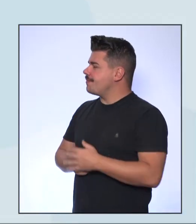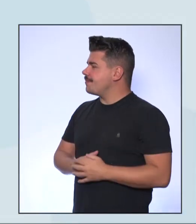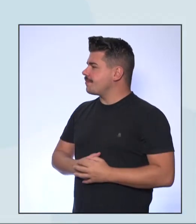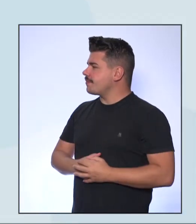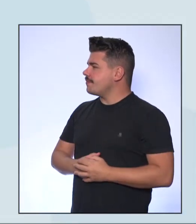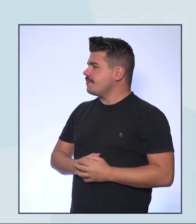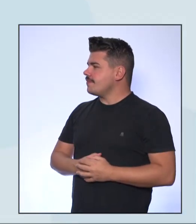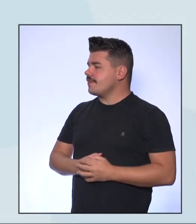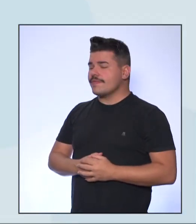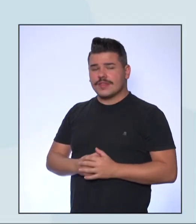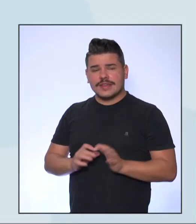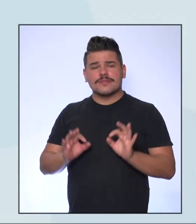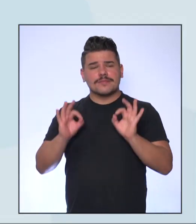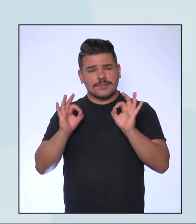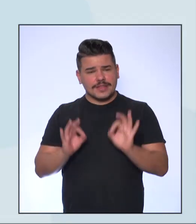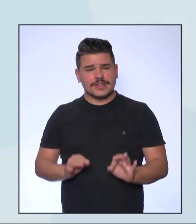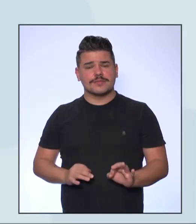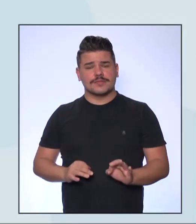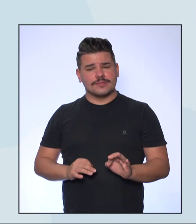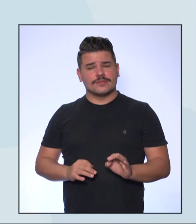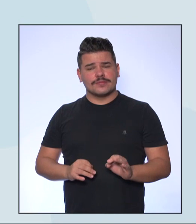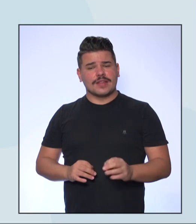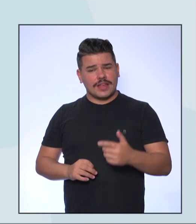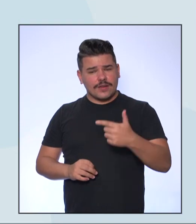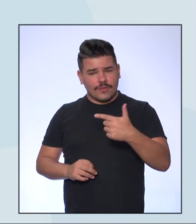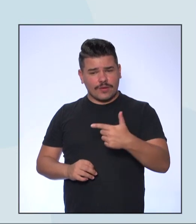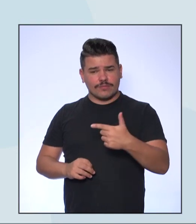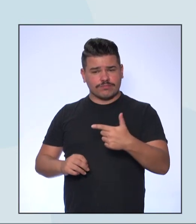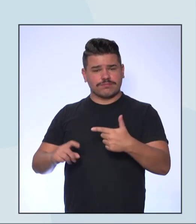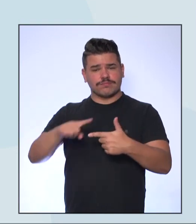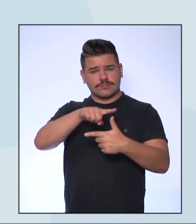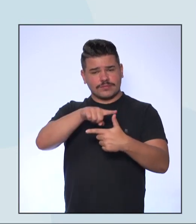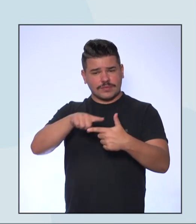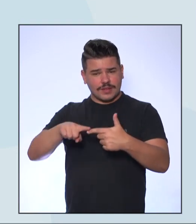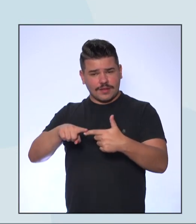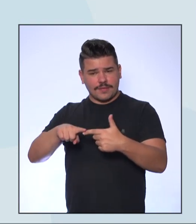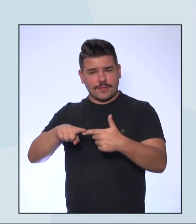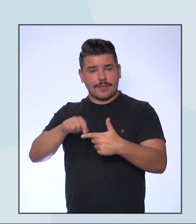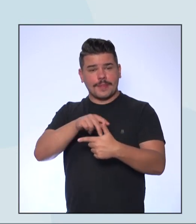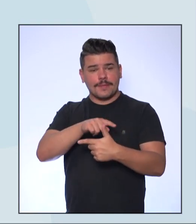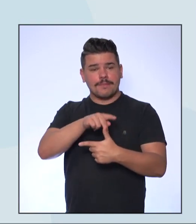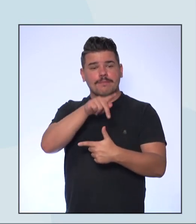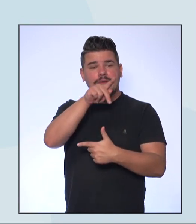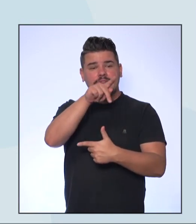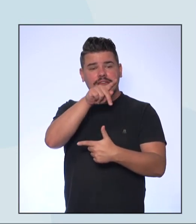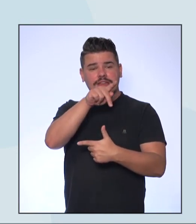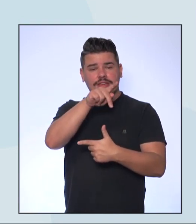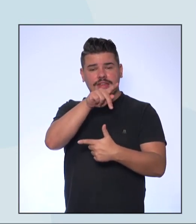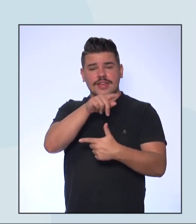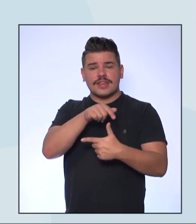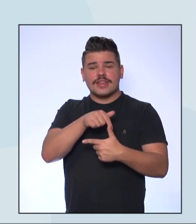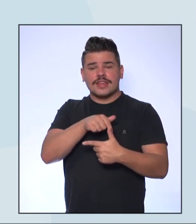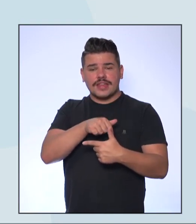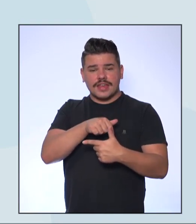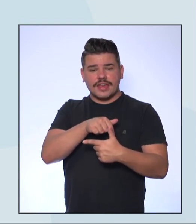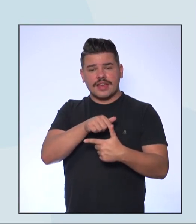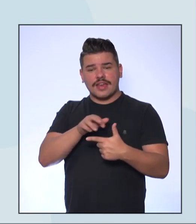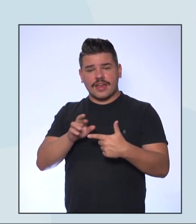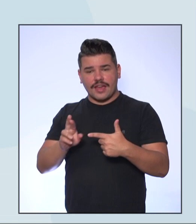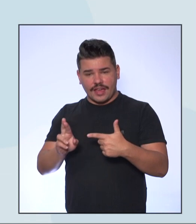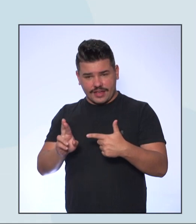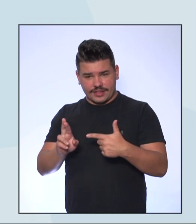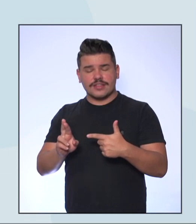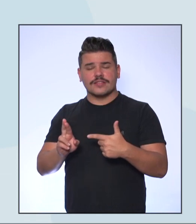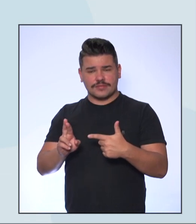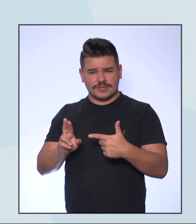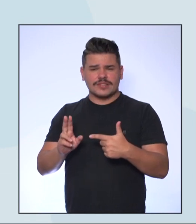é exatamente esse triângulo que eu reproduzi aqui no flipchart, tá, pessoal? E aí a gente deixa uns minutinhos para quem quiser